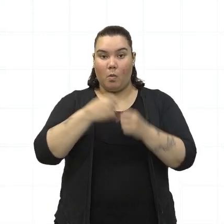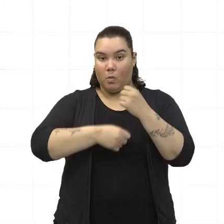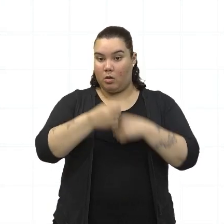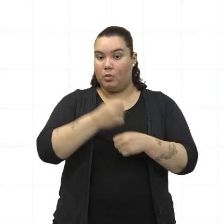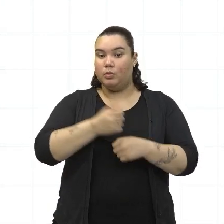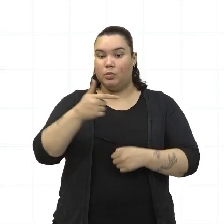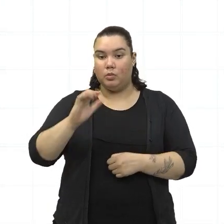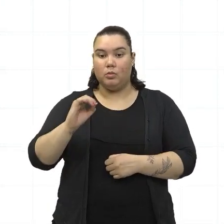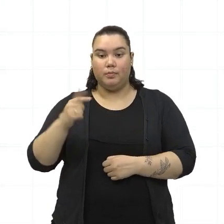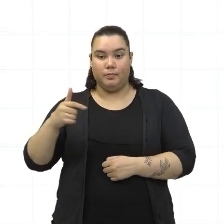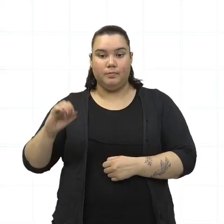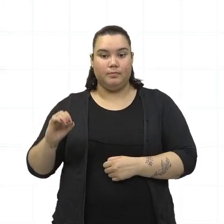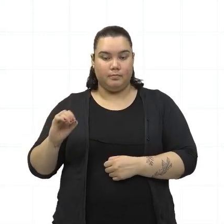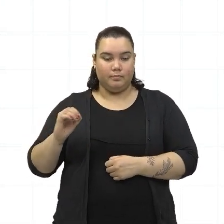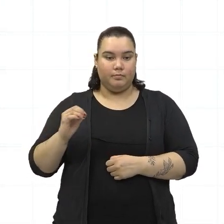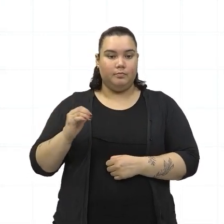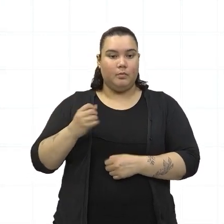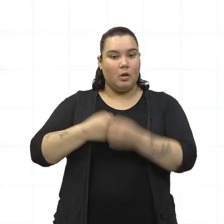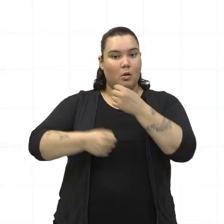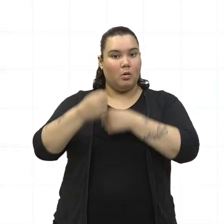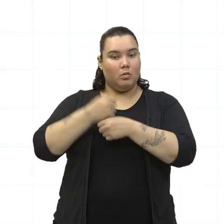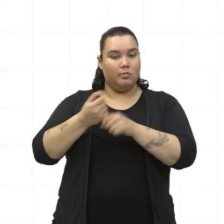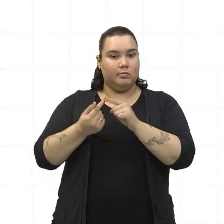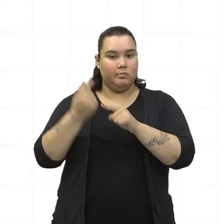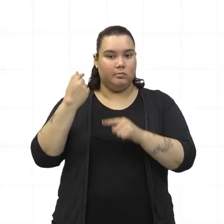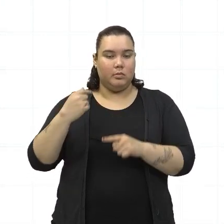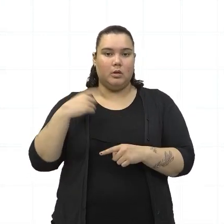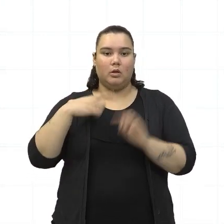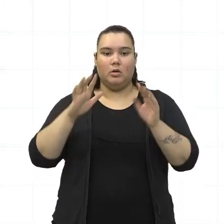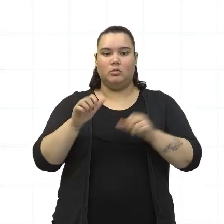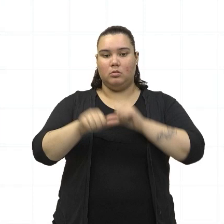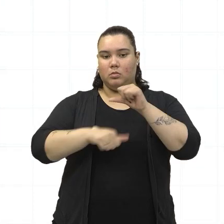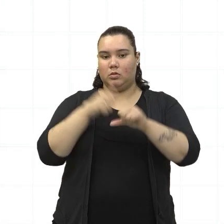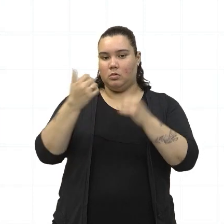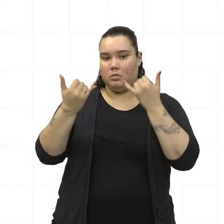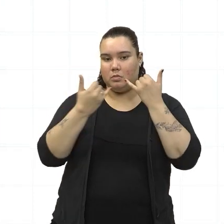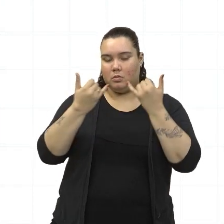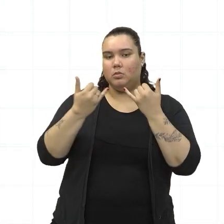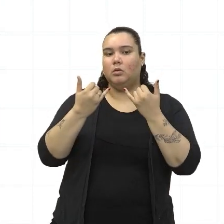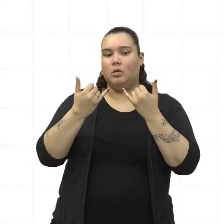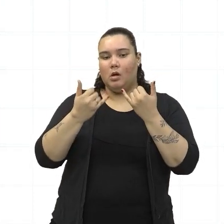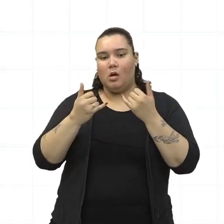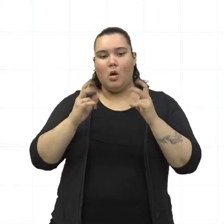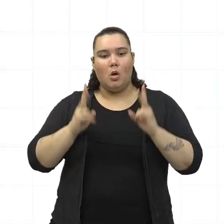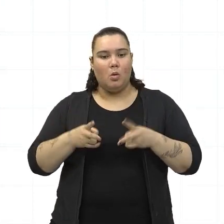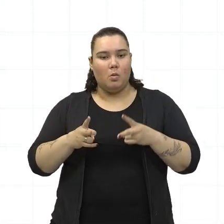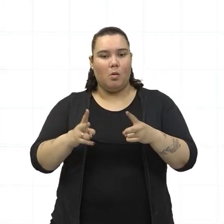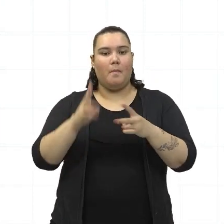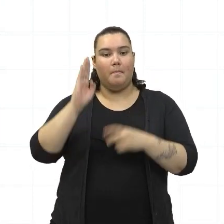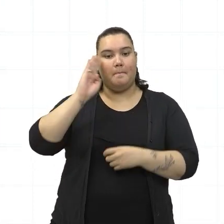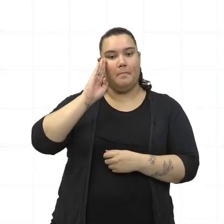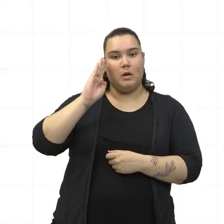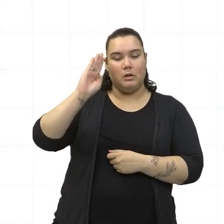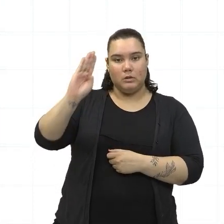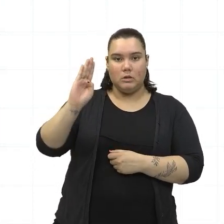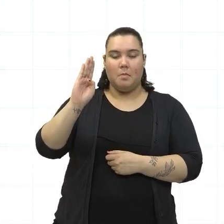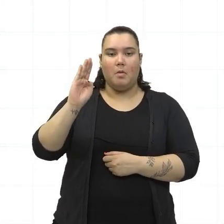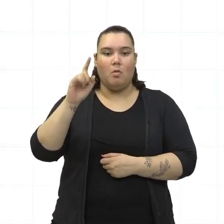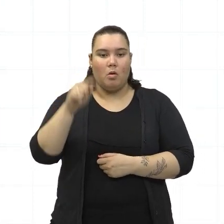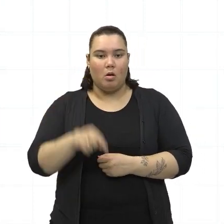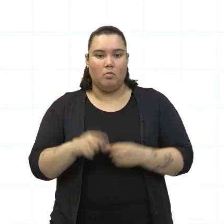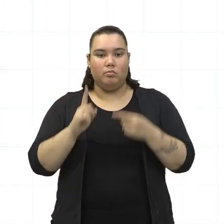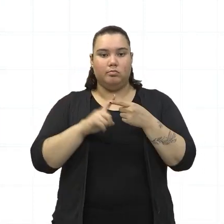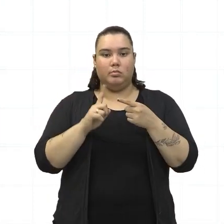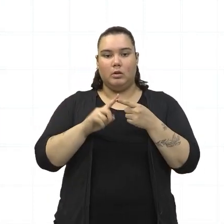né? No ano passado, a gente tem aí uma atualização, não mudou bastante, continua sendo a principal fonte, a